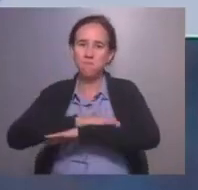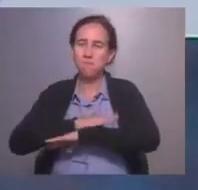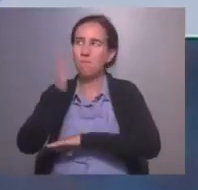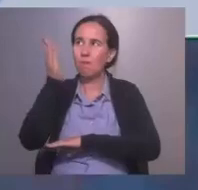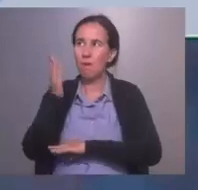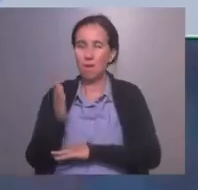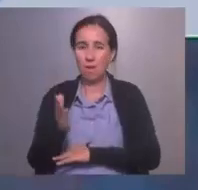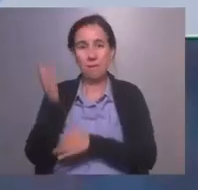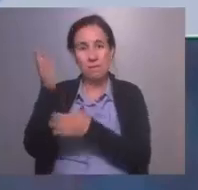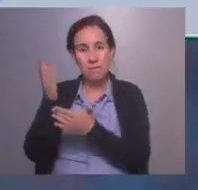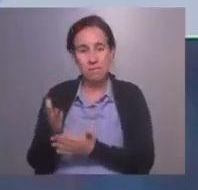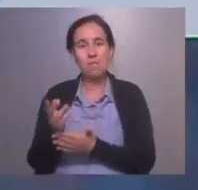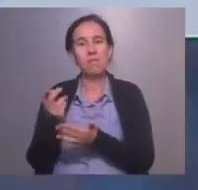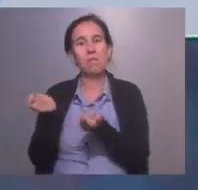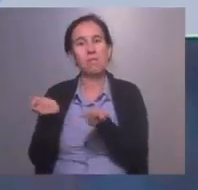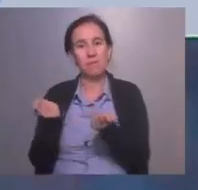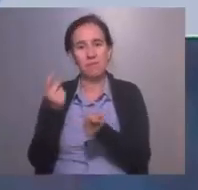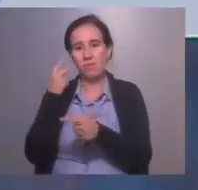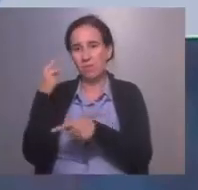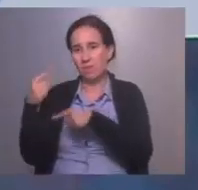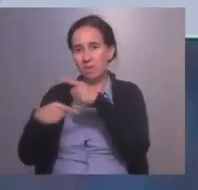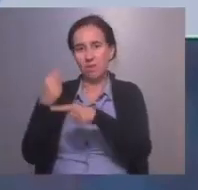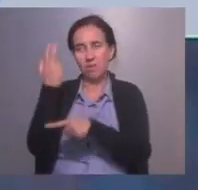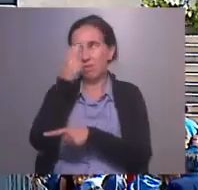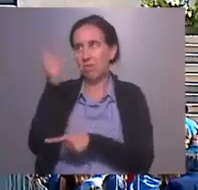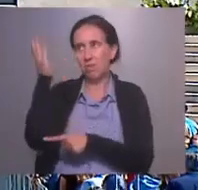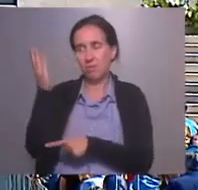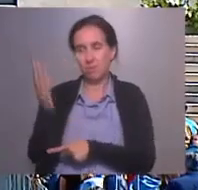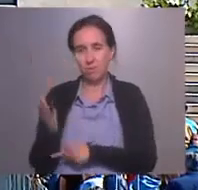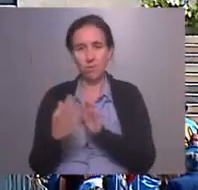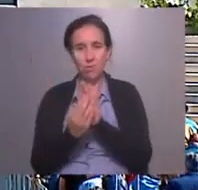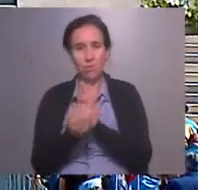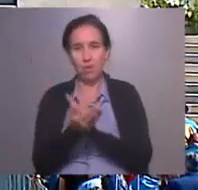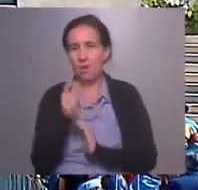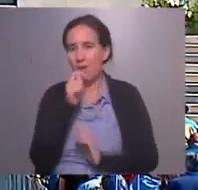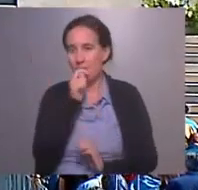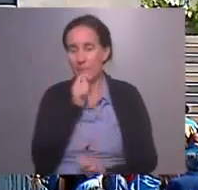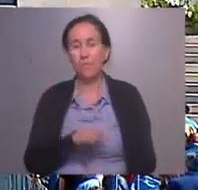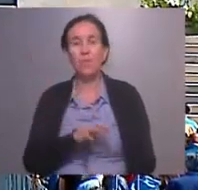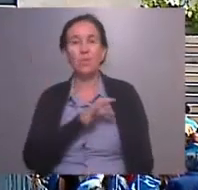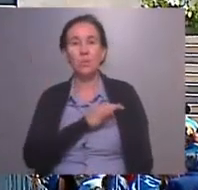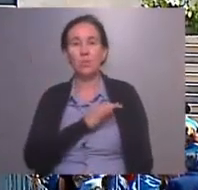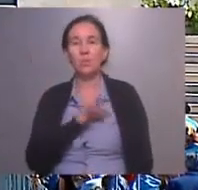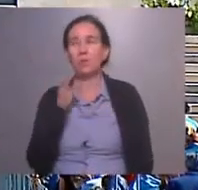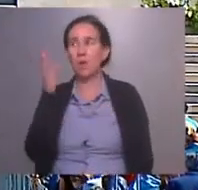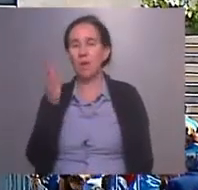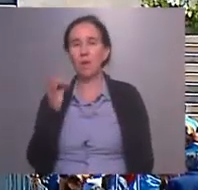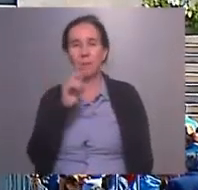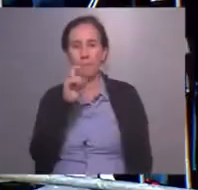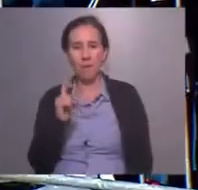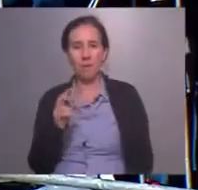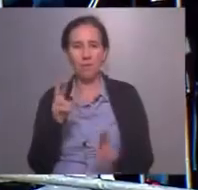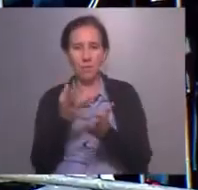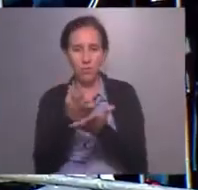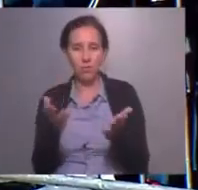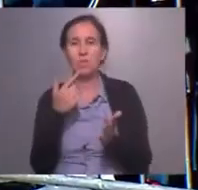vontade. Vós que viveis e reinais pelos séculos dos séculos. Amém. A paz do Senhor esteja sempre